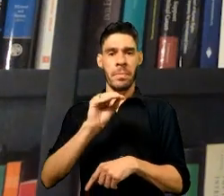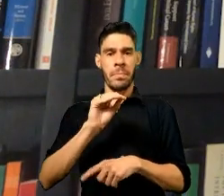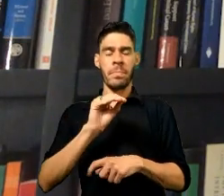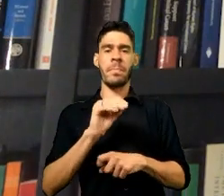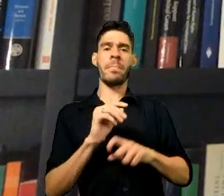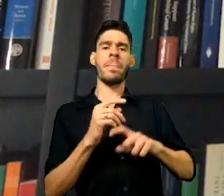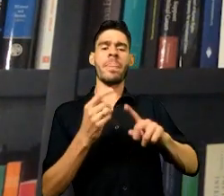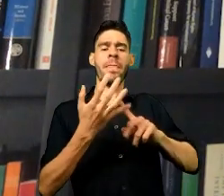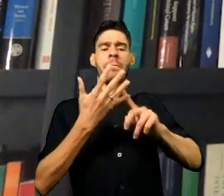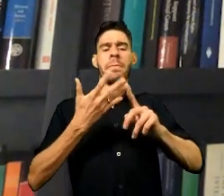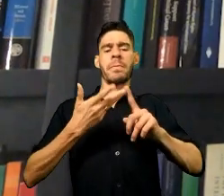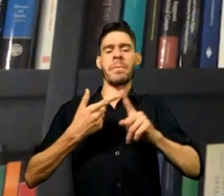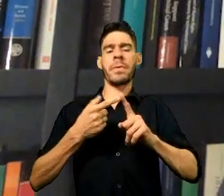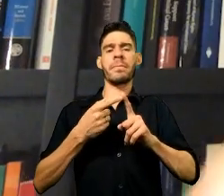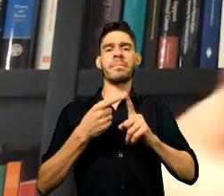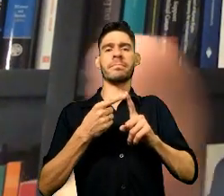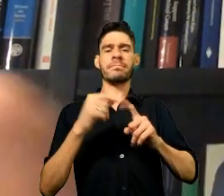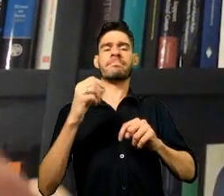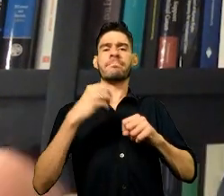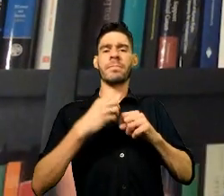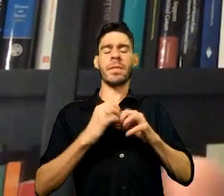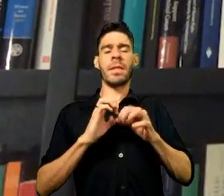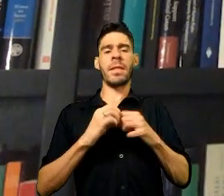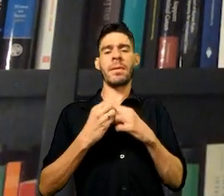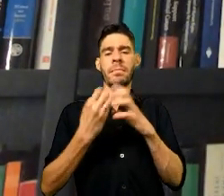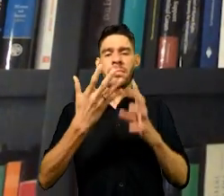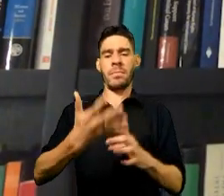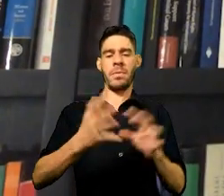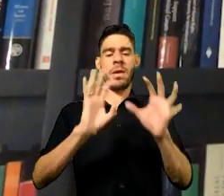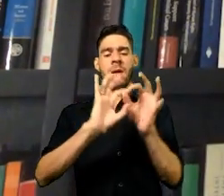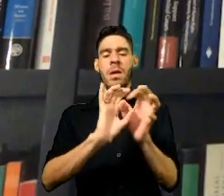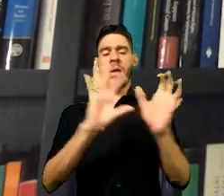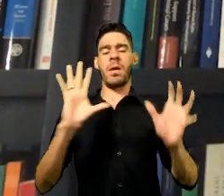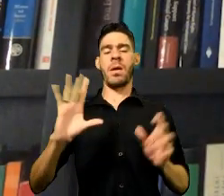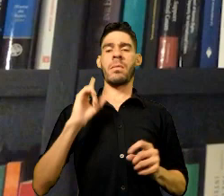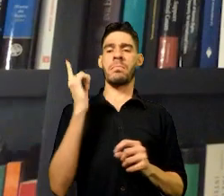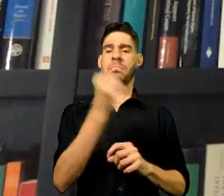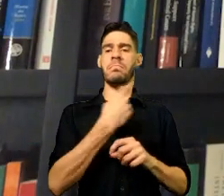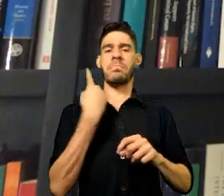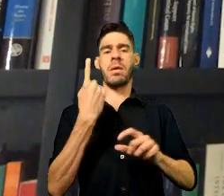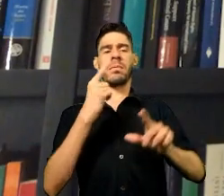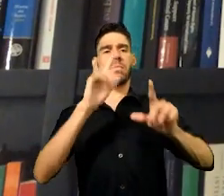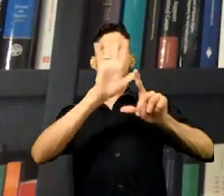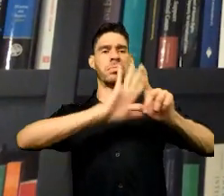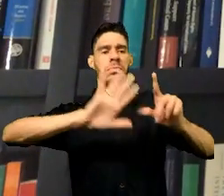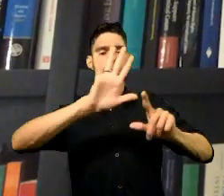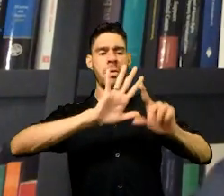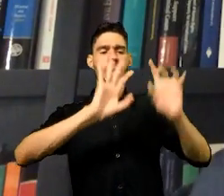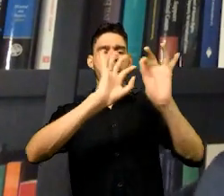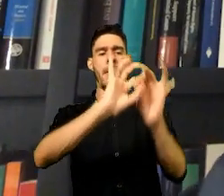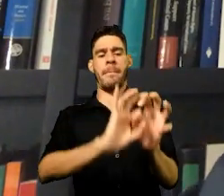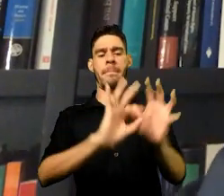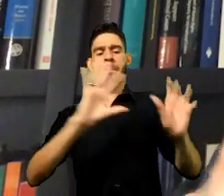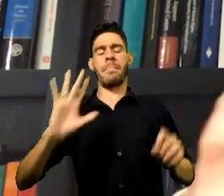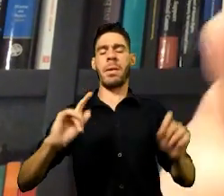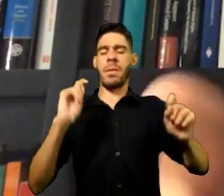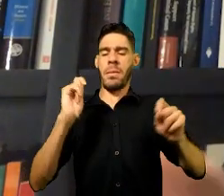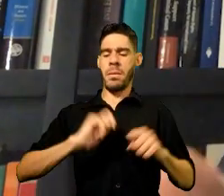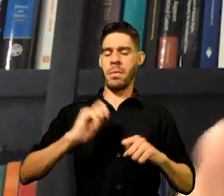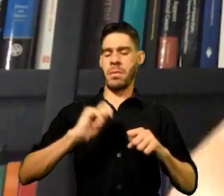prova oral. E os instrumentos que são postos à nossa disposição, as